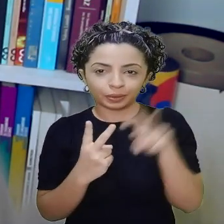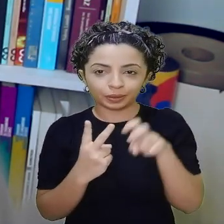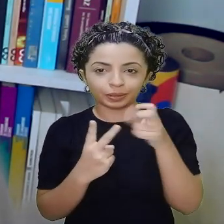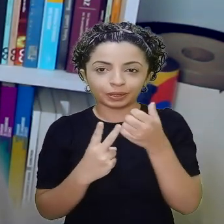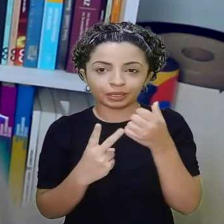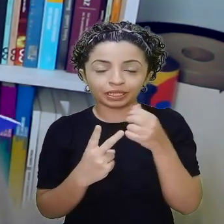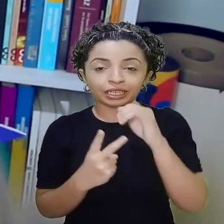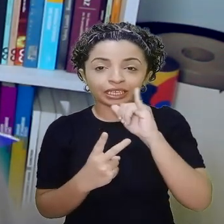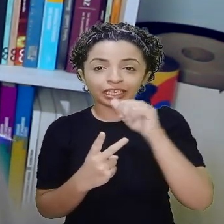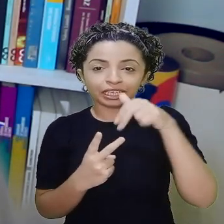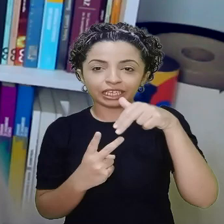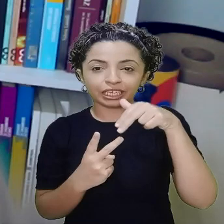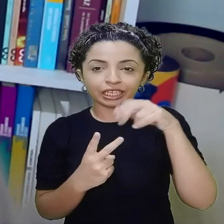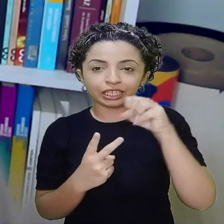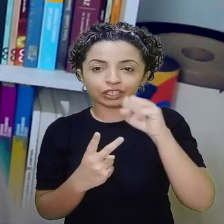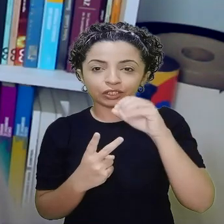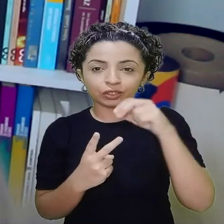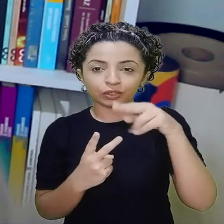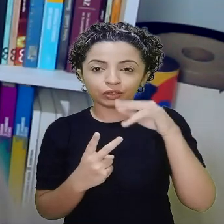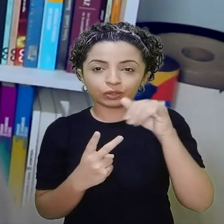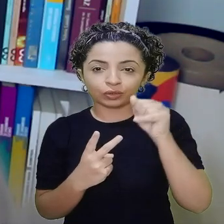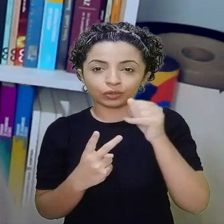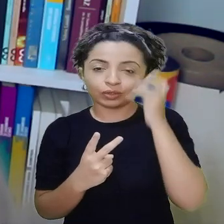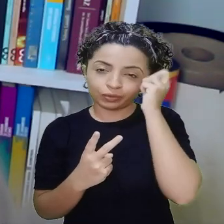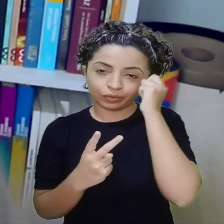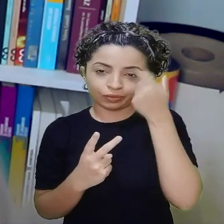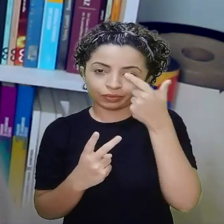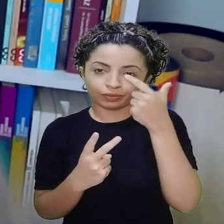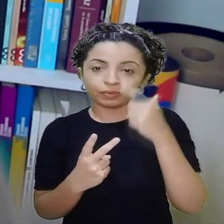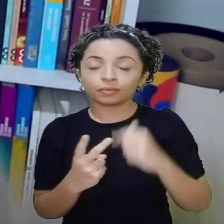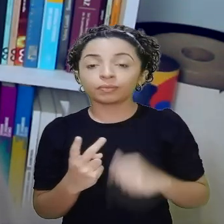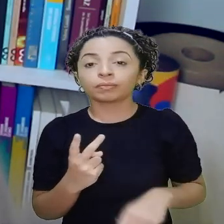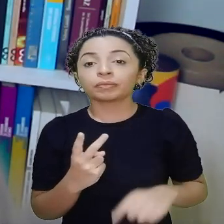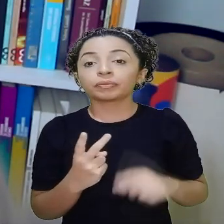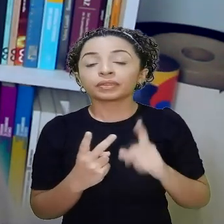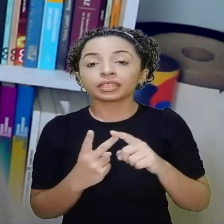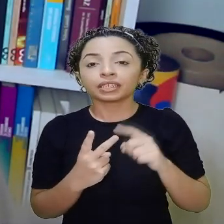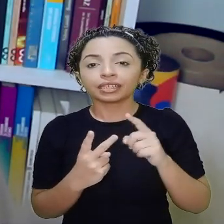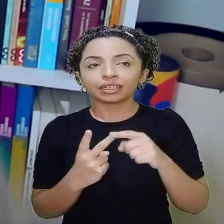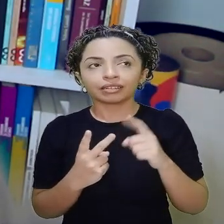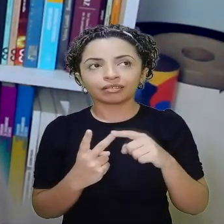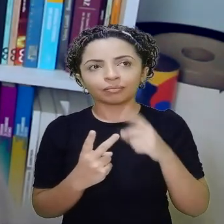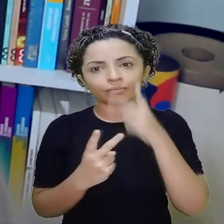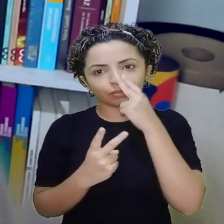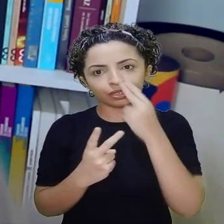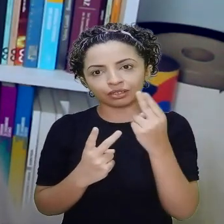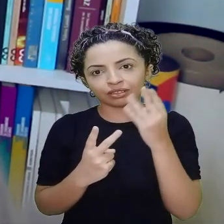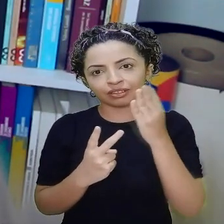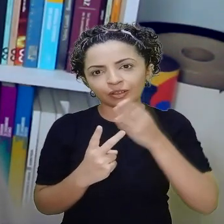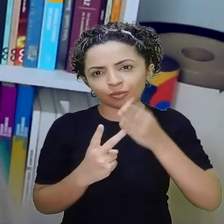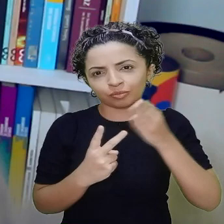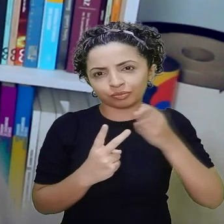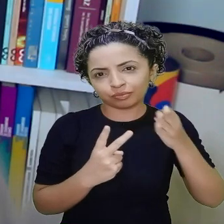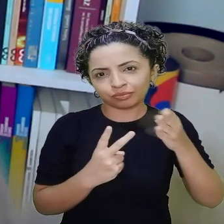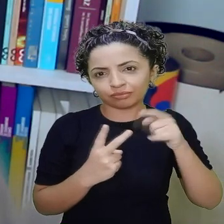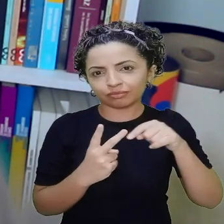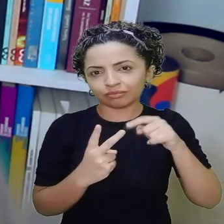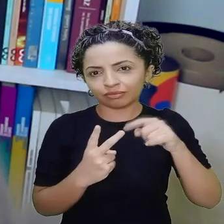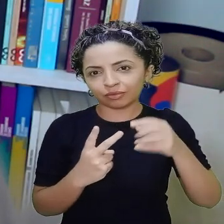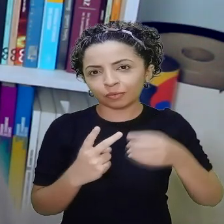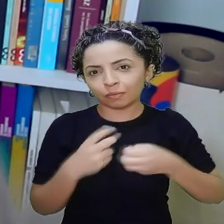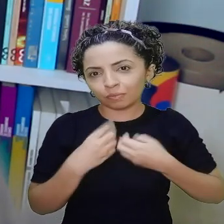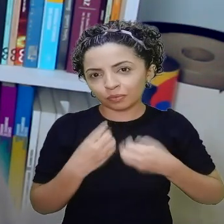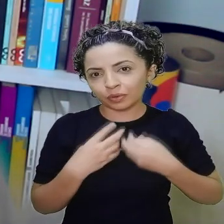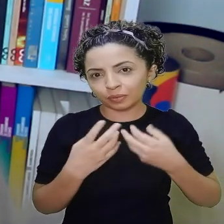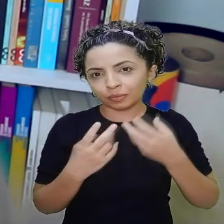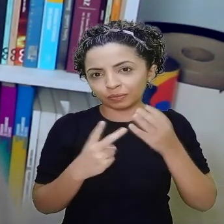a segunda parte, que é Insônia, que é uma questão mais pessoal. Você claramente percebe que é um... E é mais fragmentado também. Os poemas